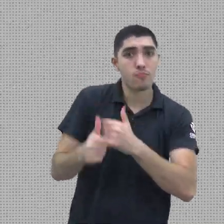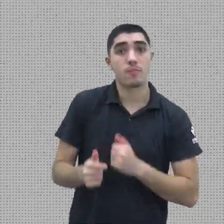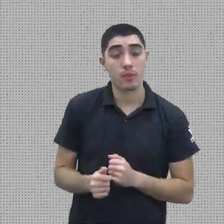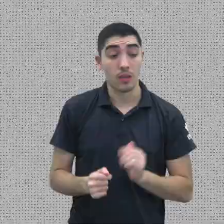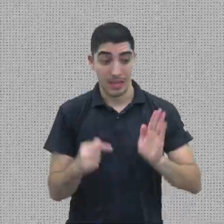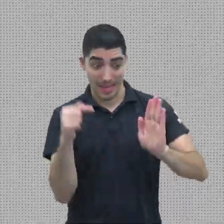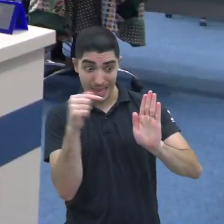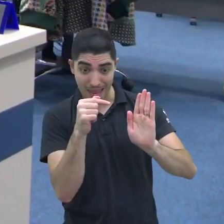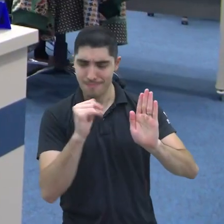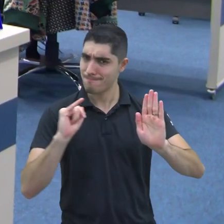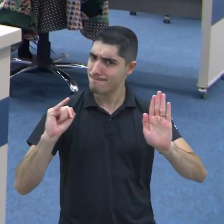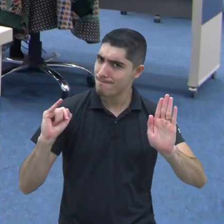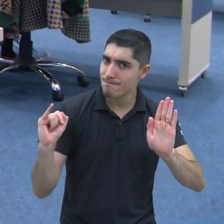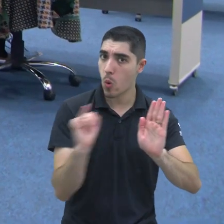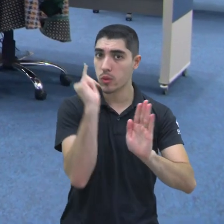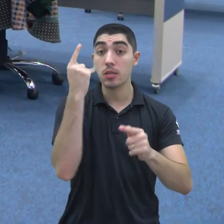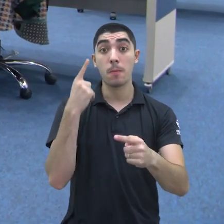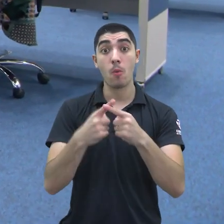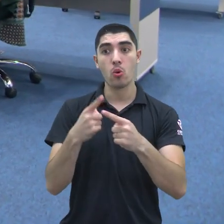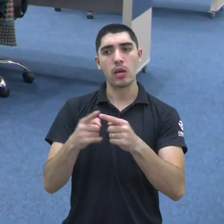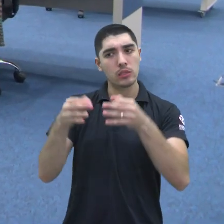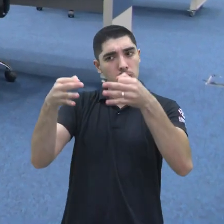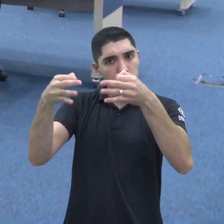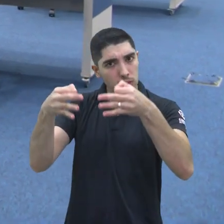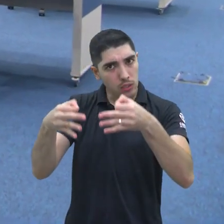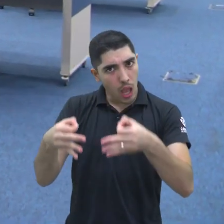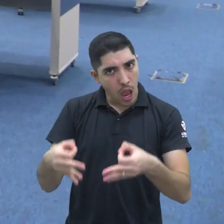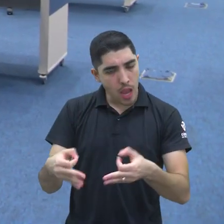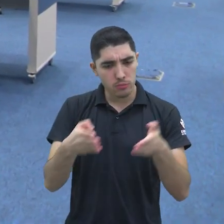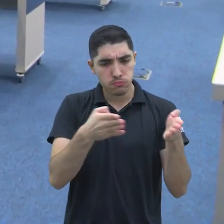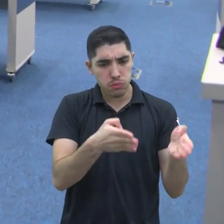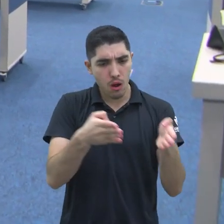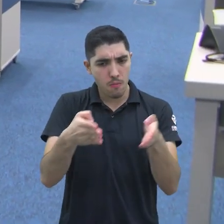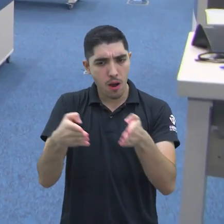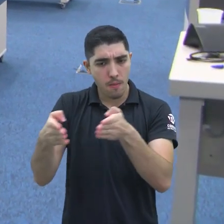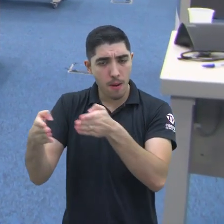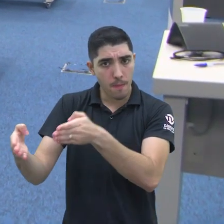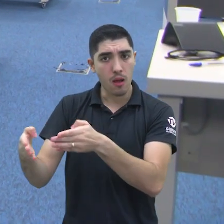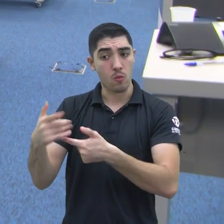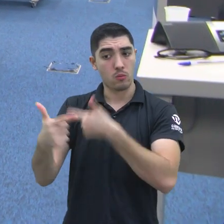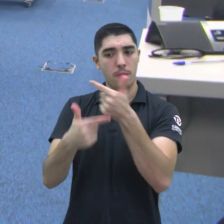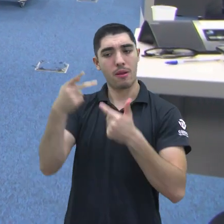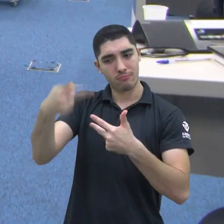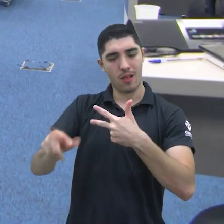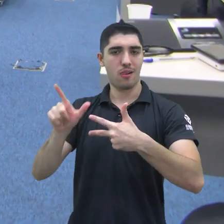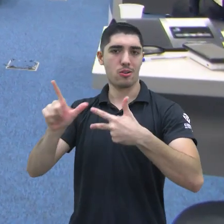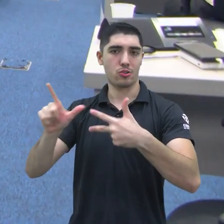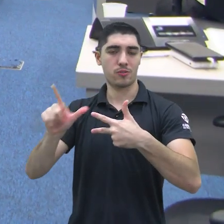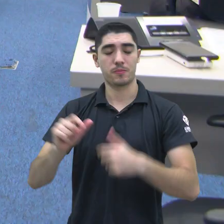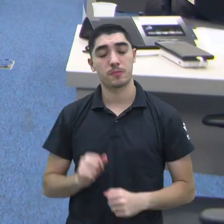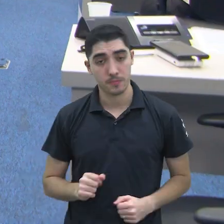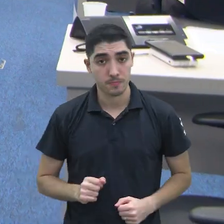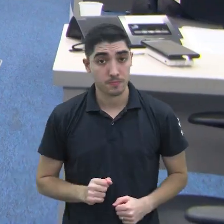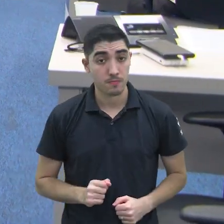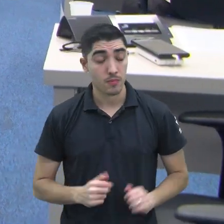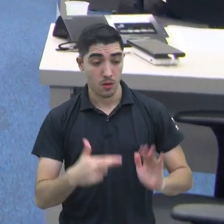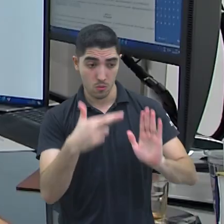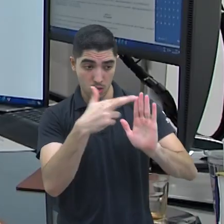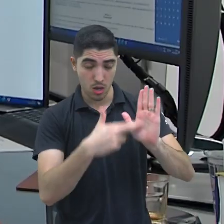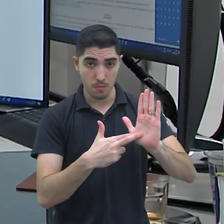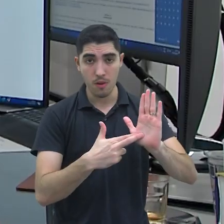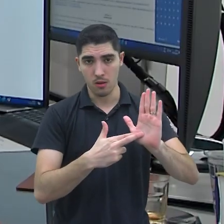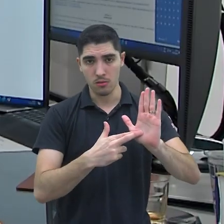dos parlamentares. É uma ferramenta essencial para a organização e andamento das atribuições do